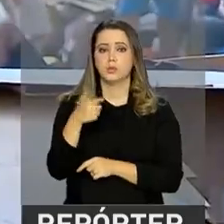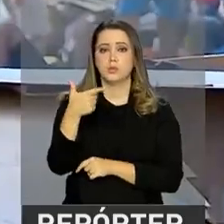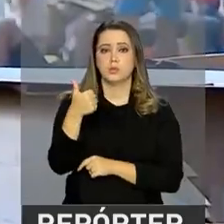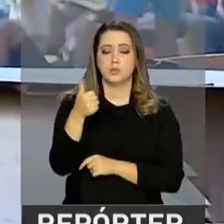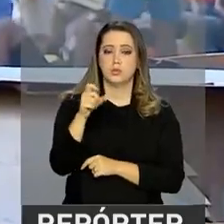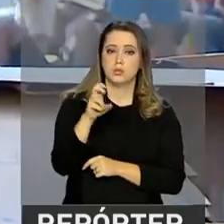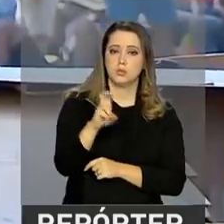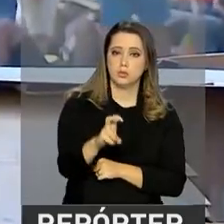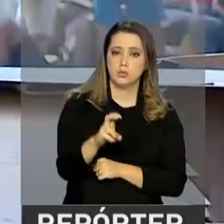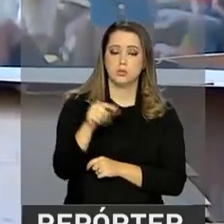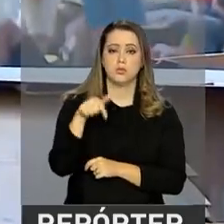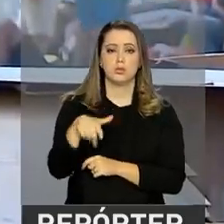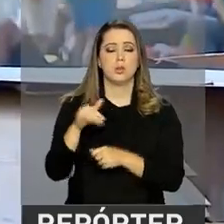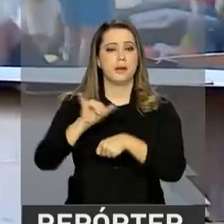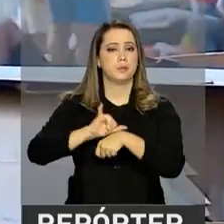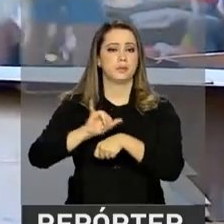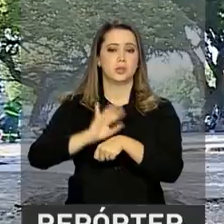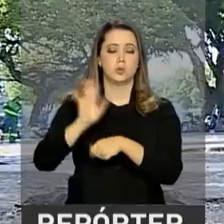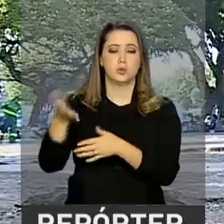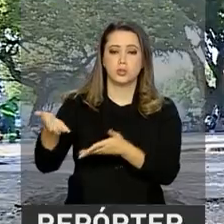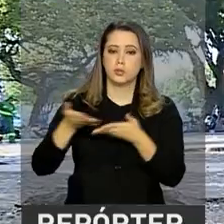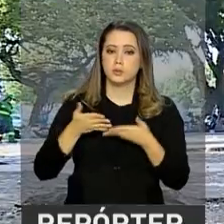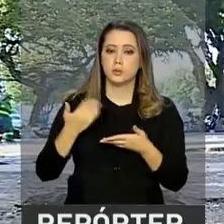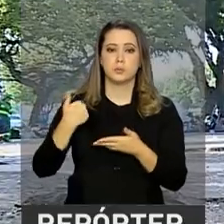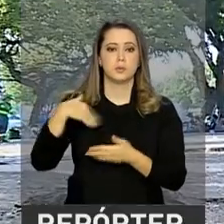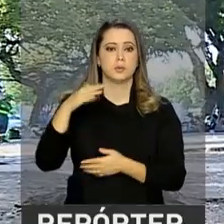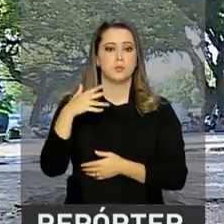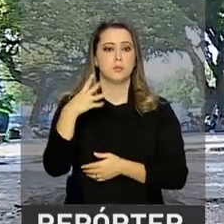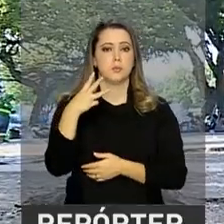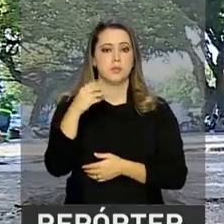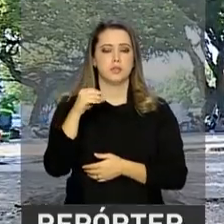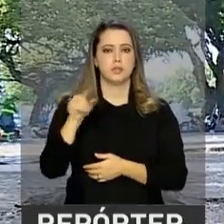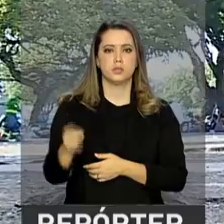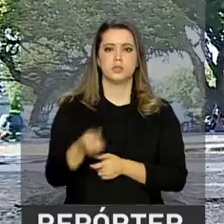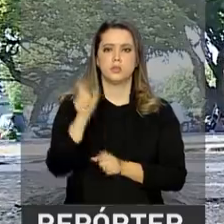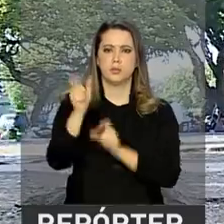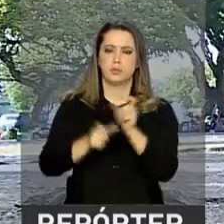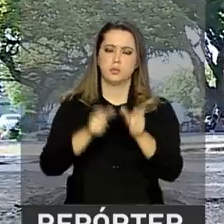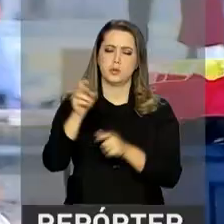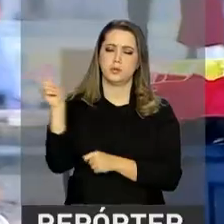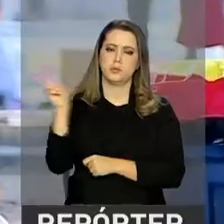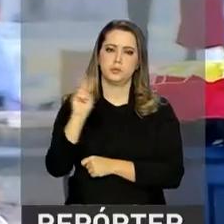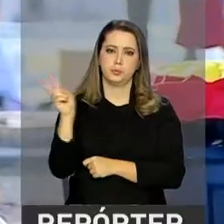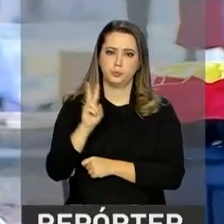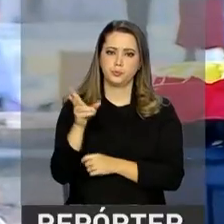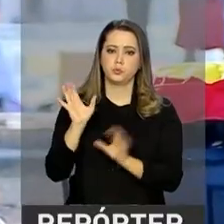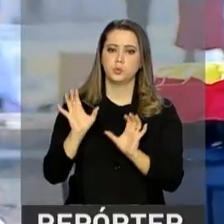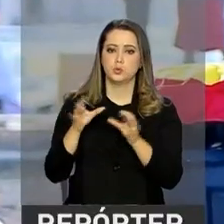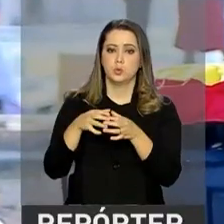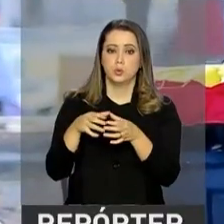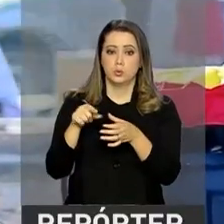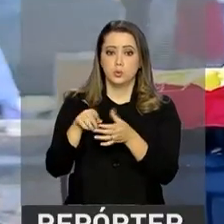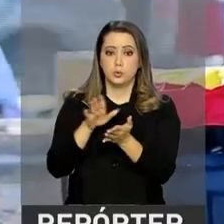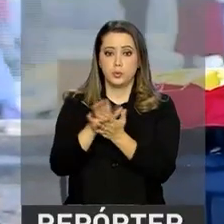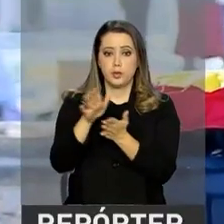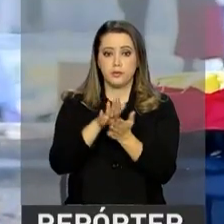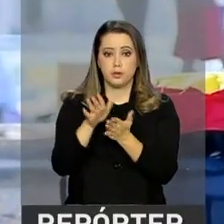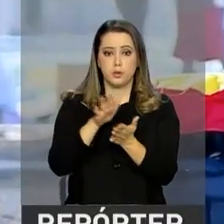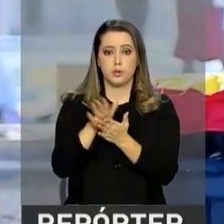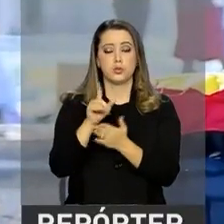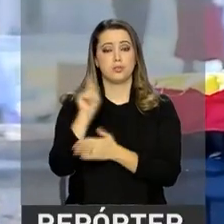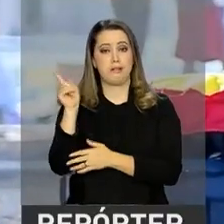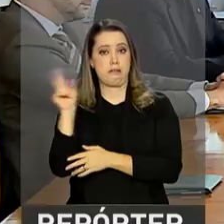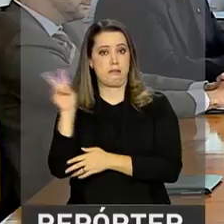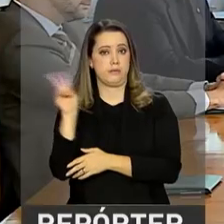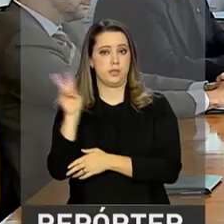2015, a capital do estado, Boa Vista, já recebeu mais de 30 mil refugiados venezuelanos que fogem da crise econômica e política do